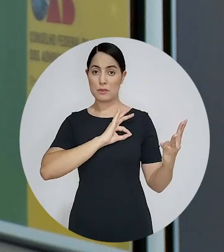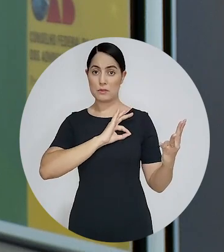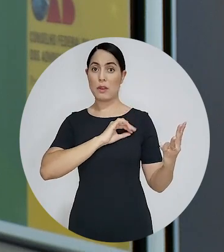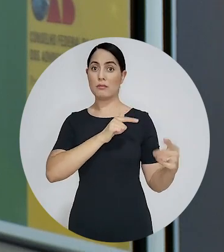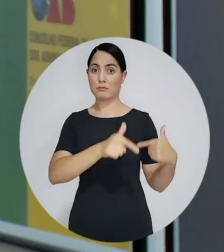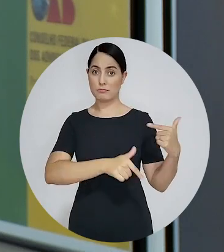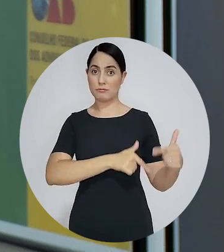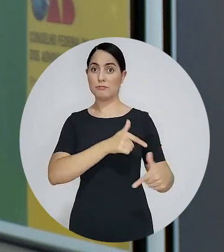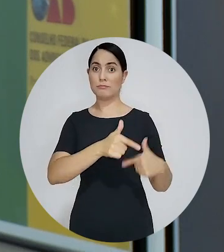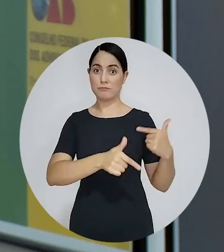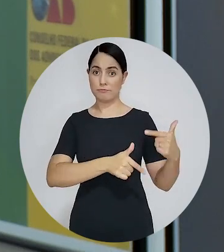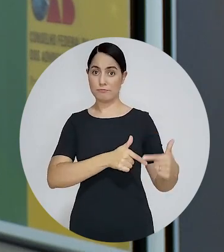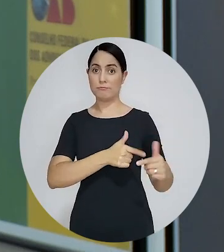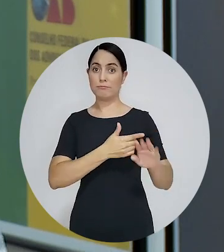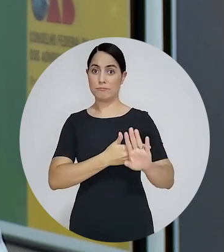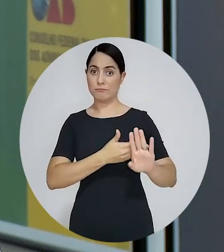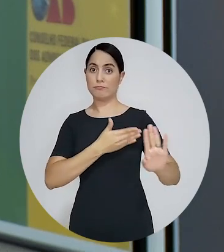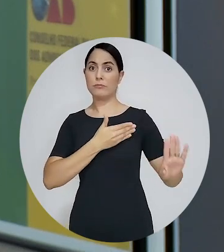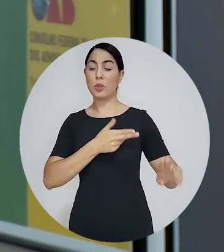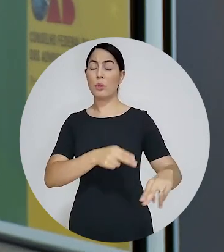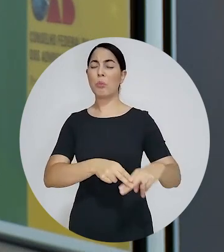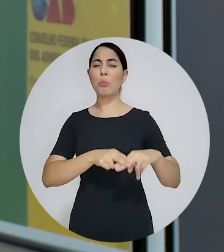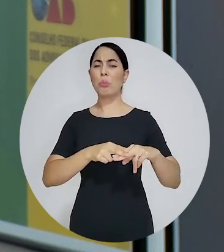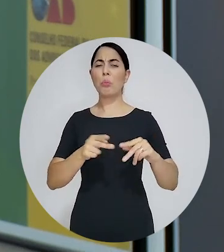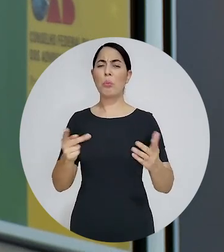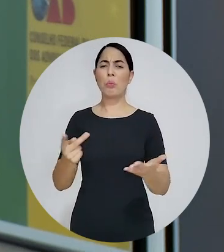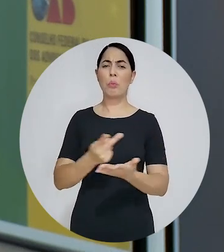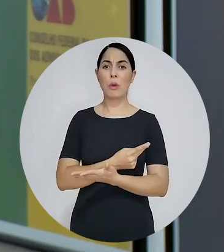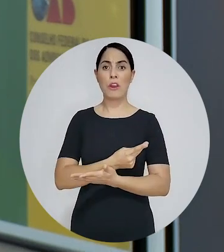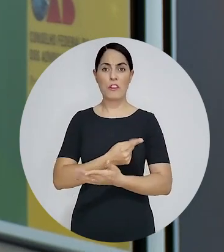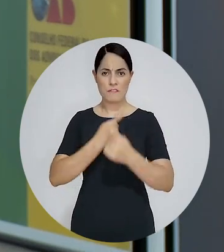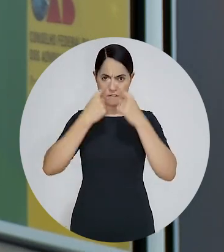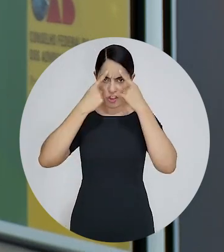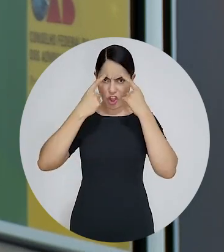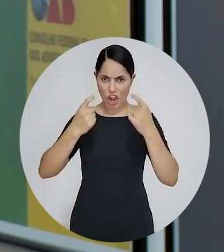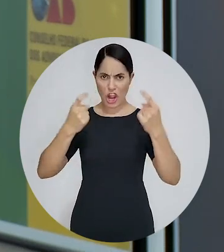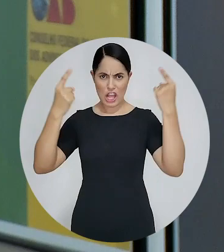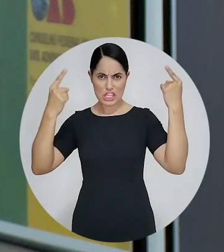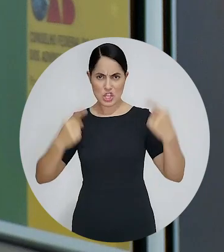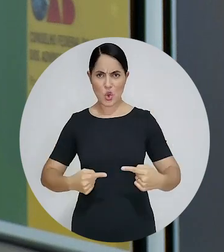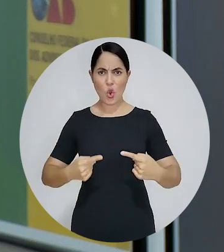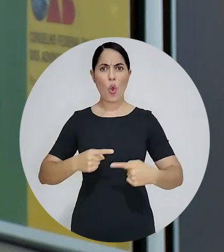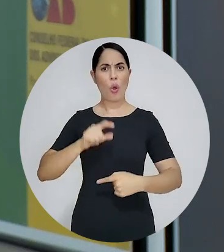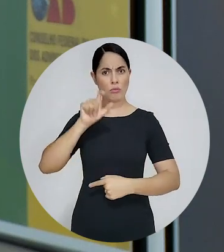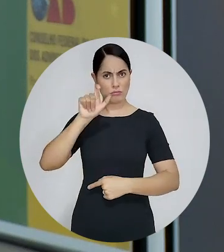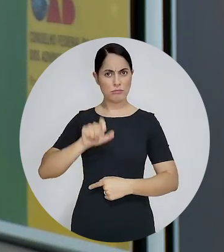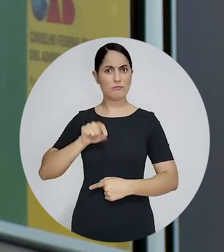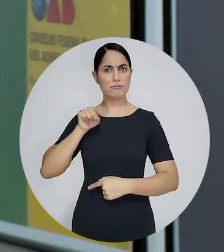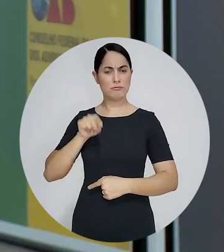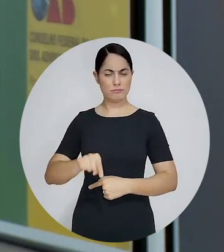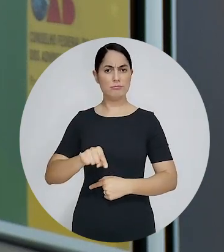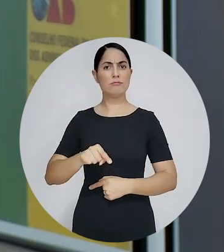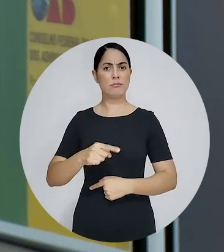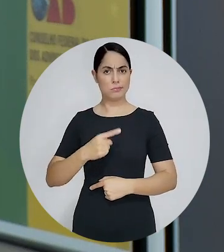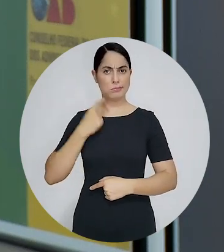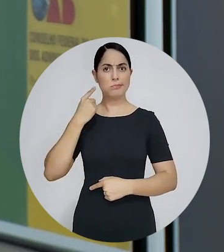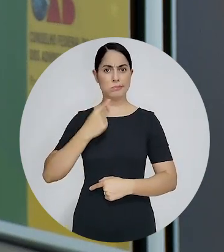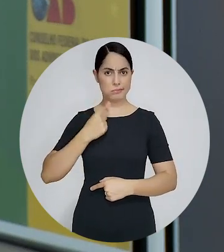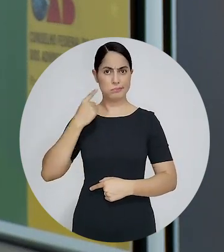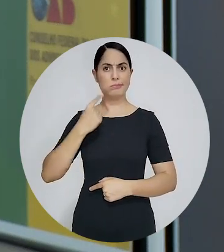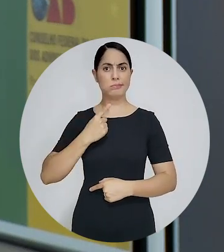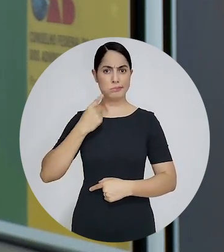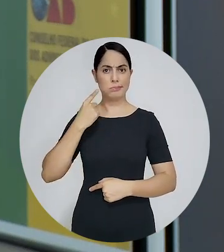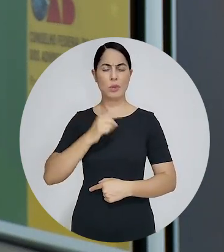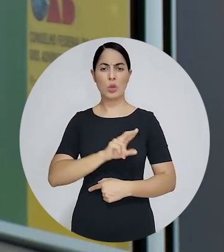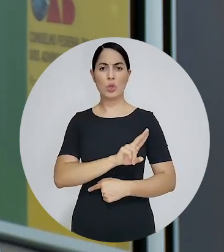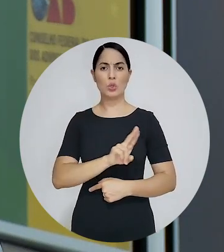das atividades ostensivas, todos envolvidos no episódio das agressões com socos, chutes e tapas que aconteceram em julho